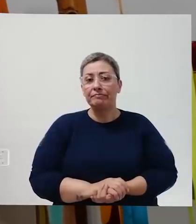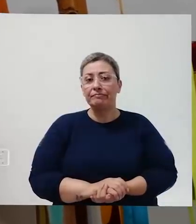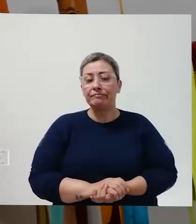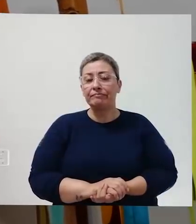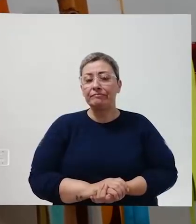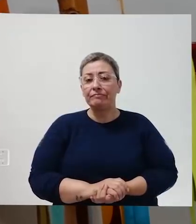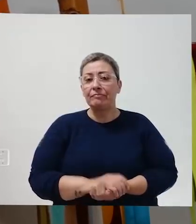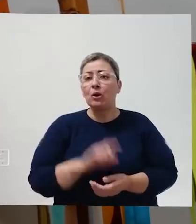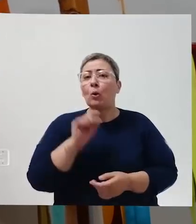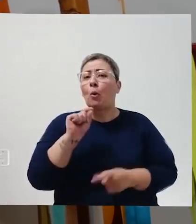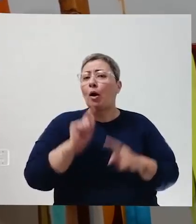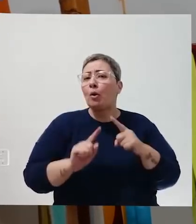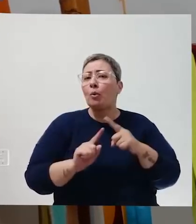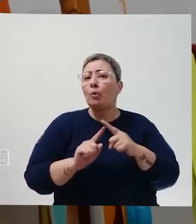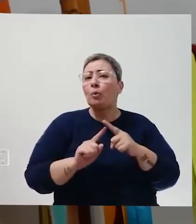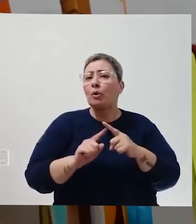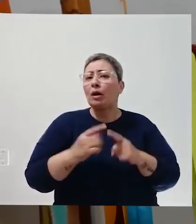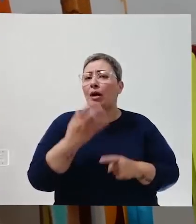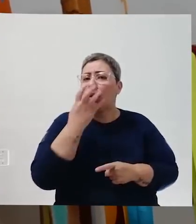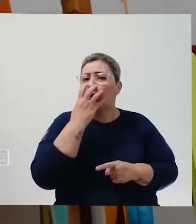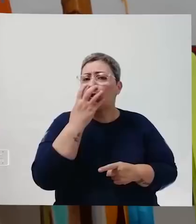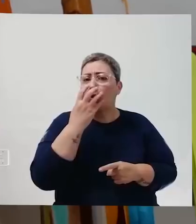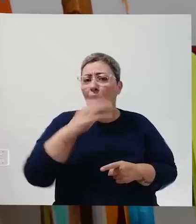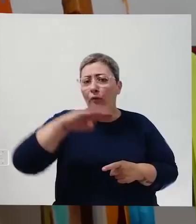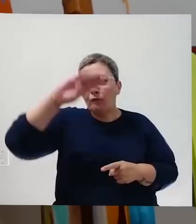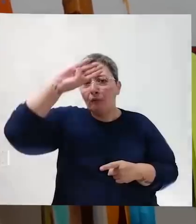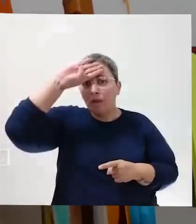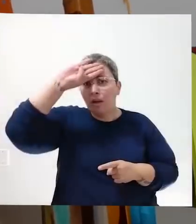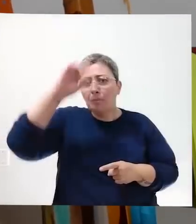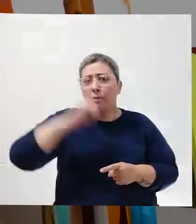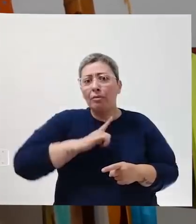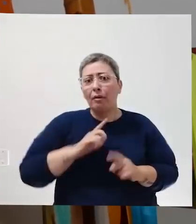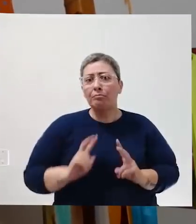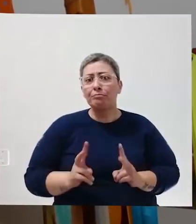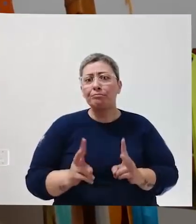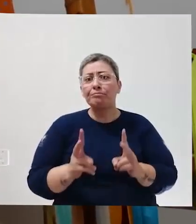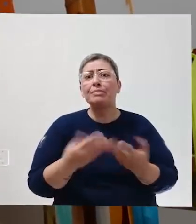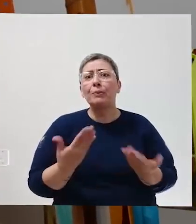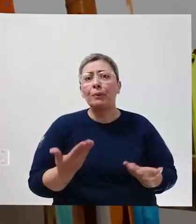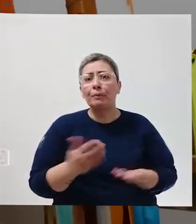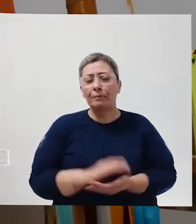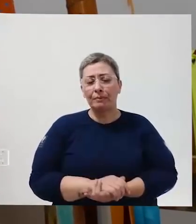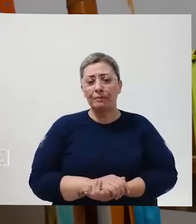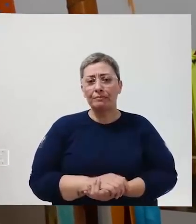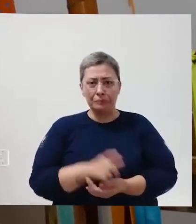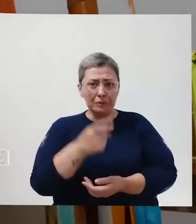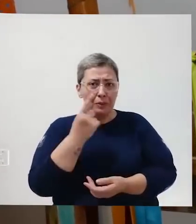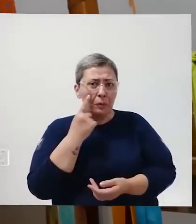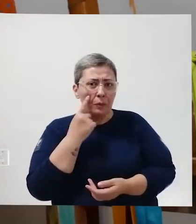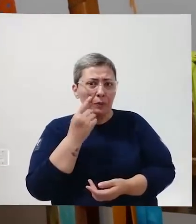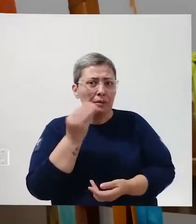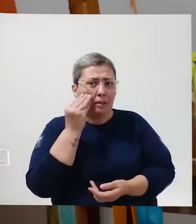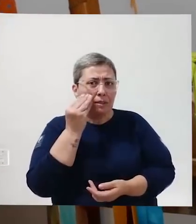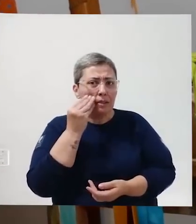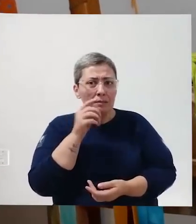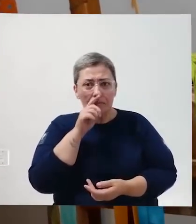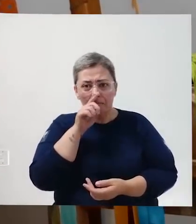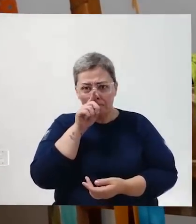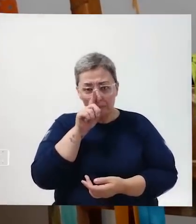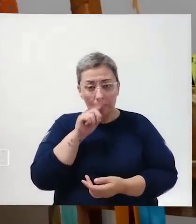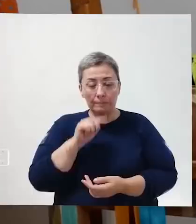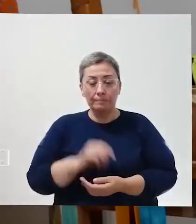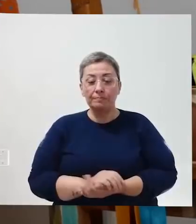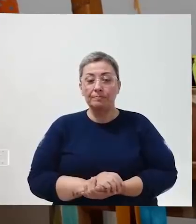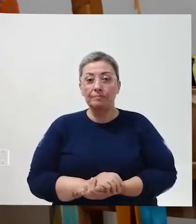Eu vou repetir. Qual é o tipo de cachorro que está sempre com febre? Alguém arrisca?